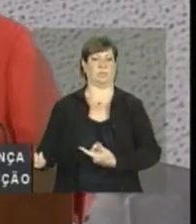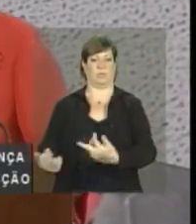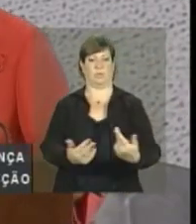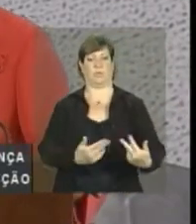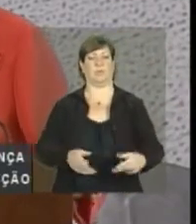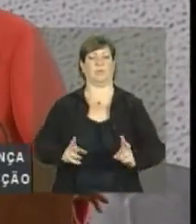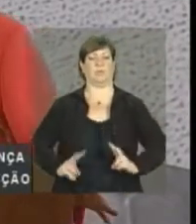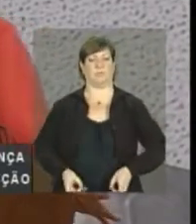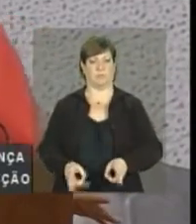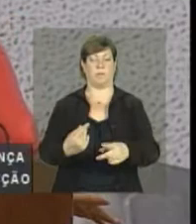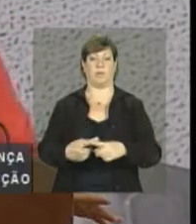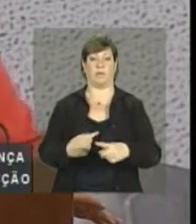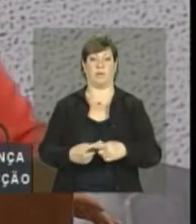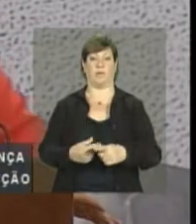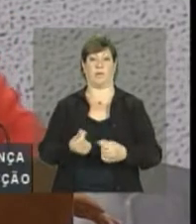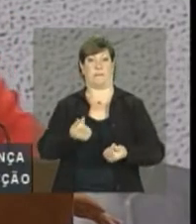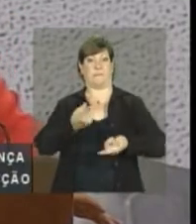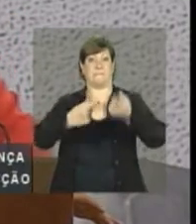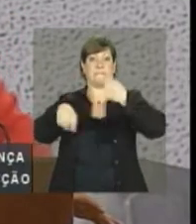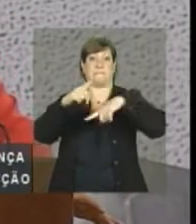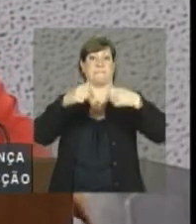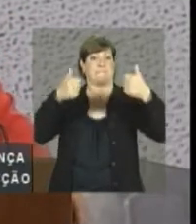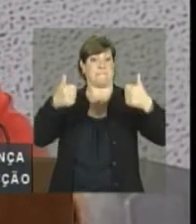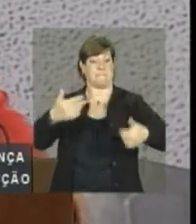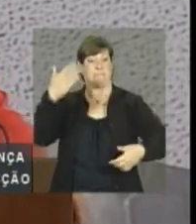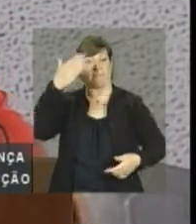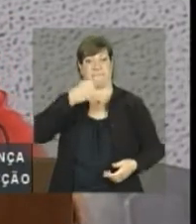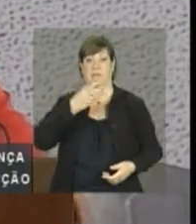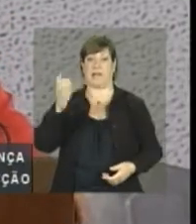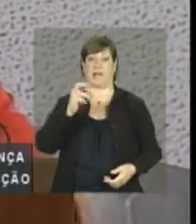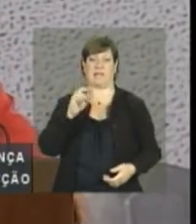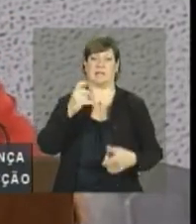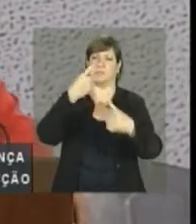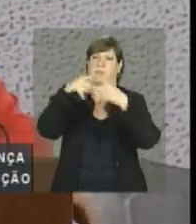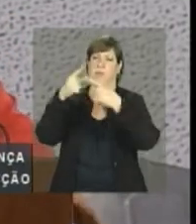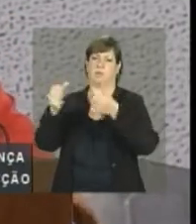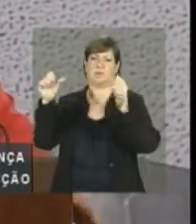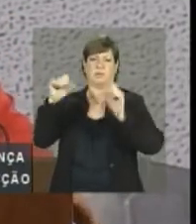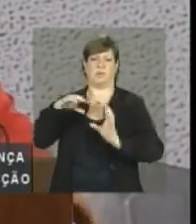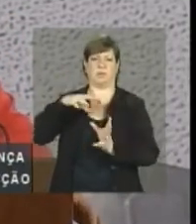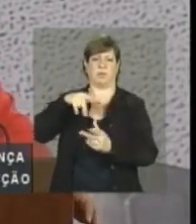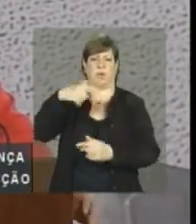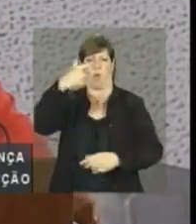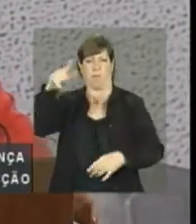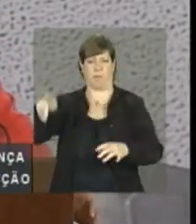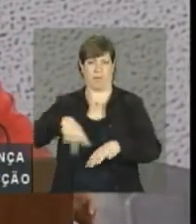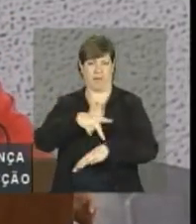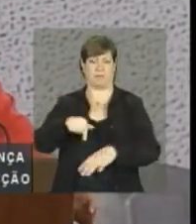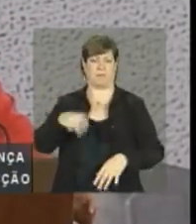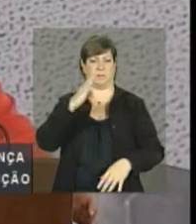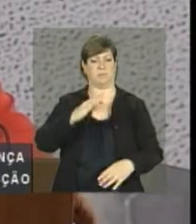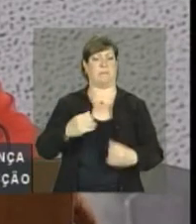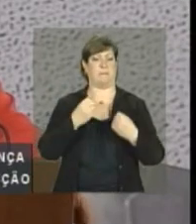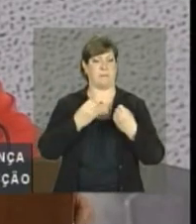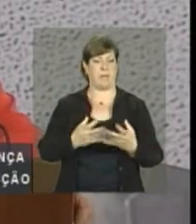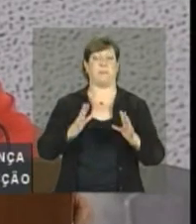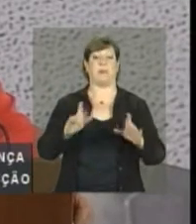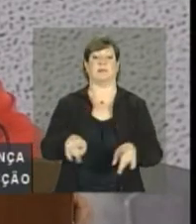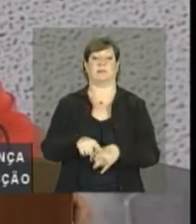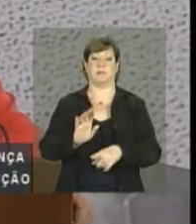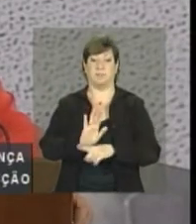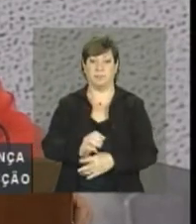prosperidade quanto diante da crise, ela terá de cumprir um papel extremamente relevante na